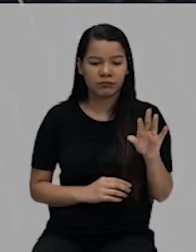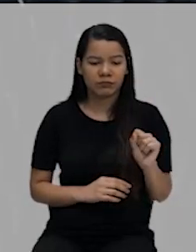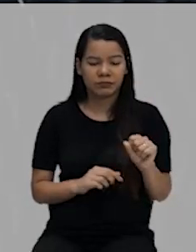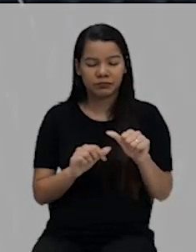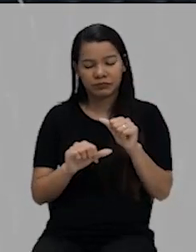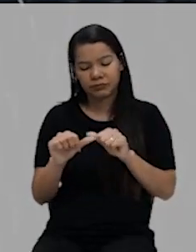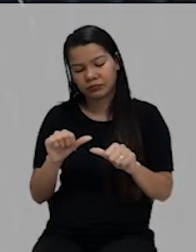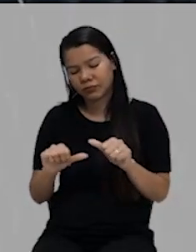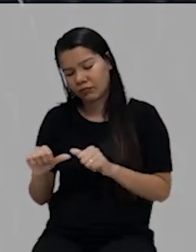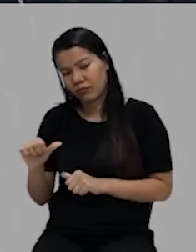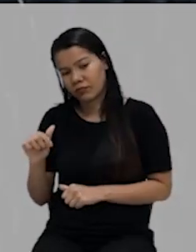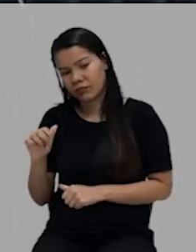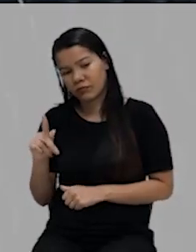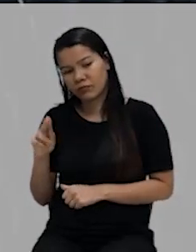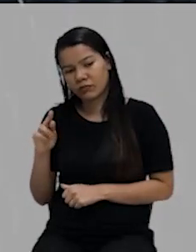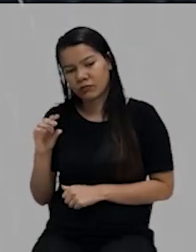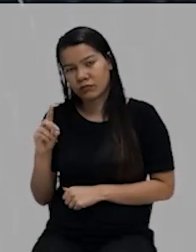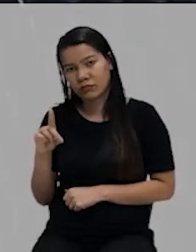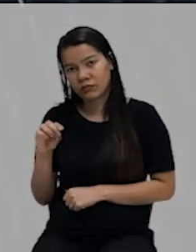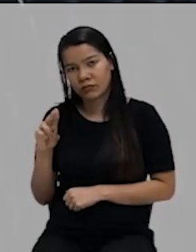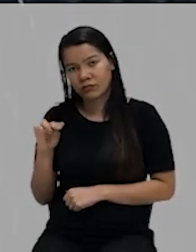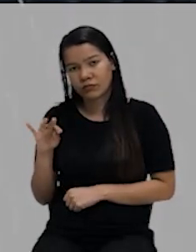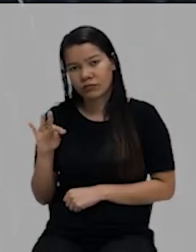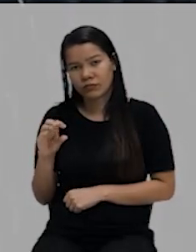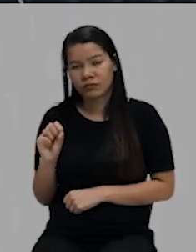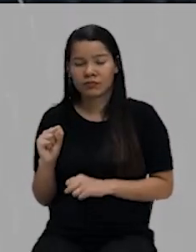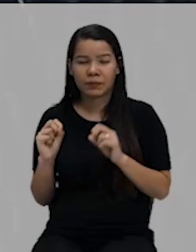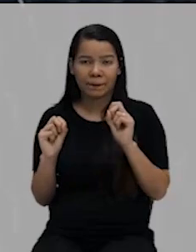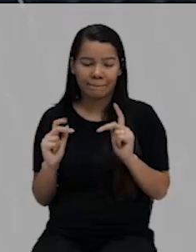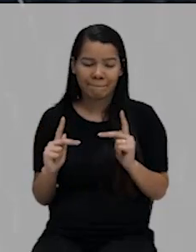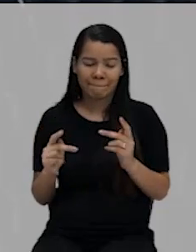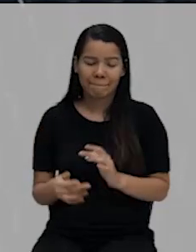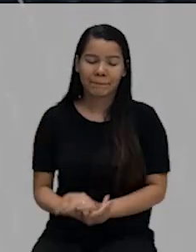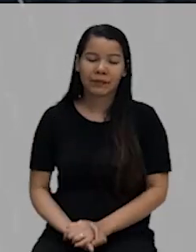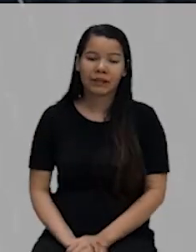transformando-se em produtos, certo? Bom,